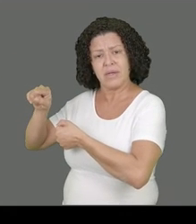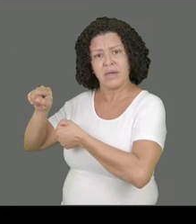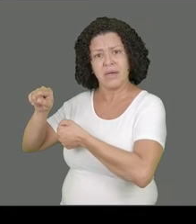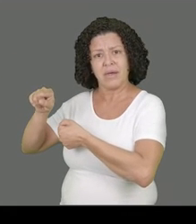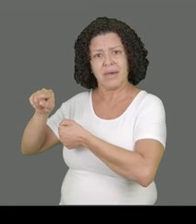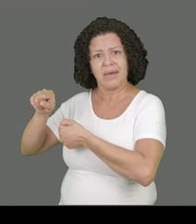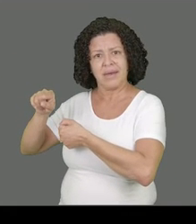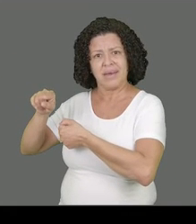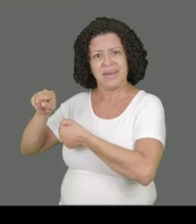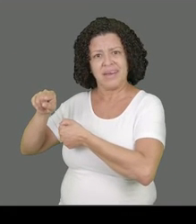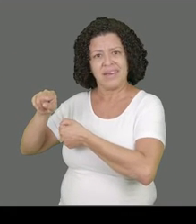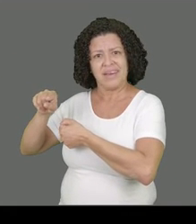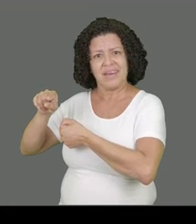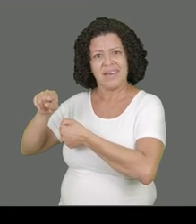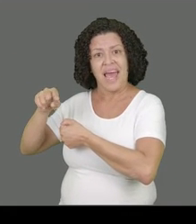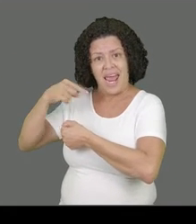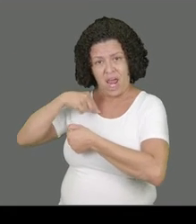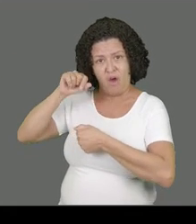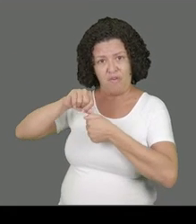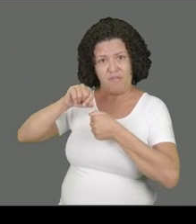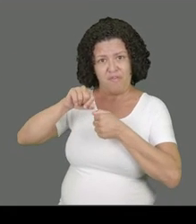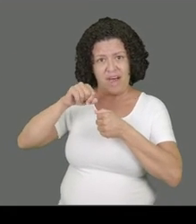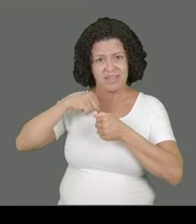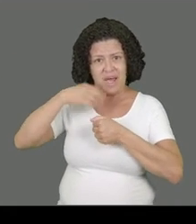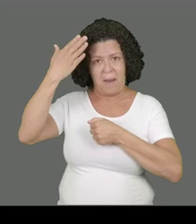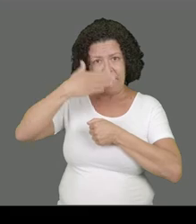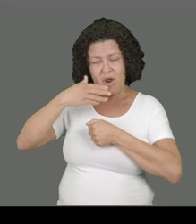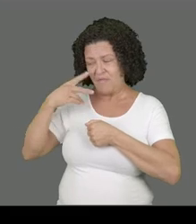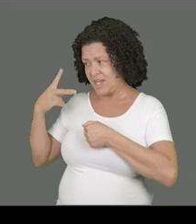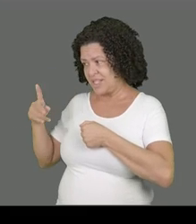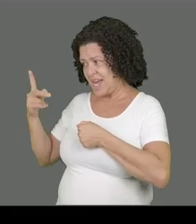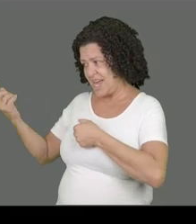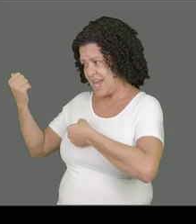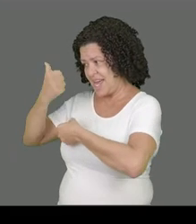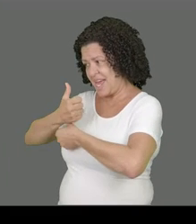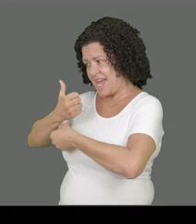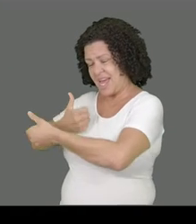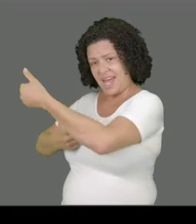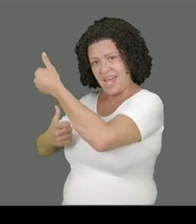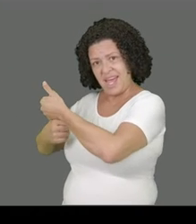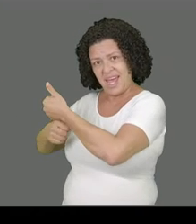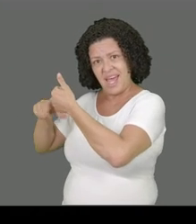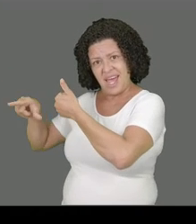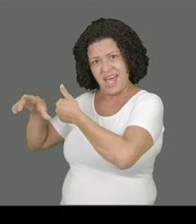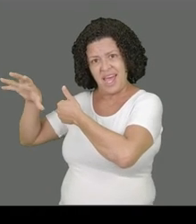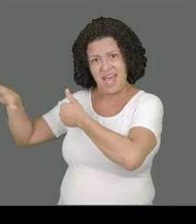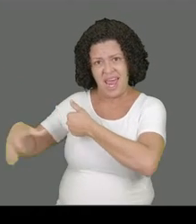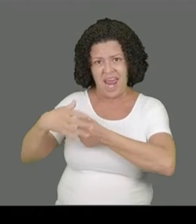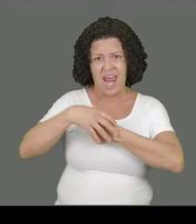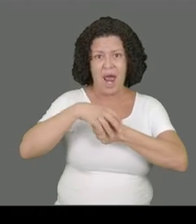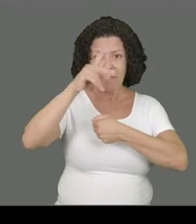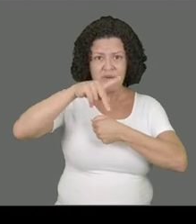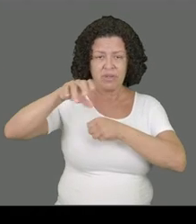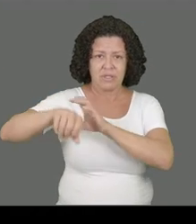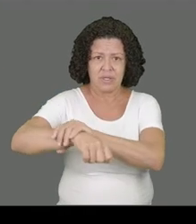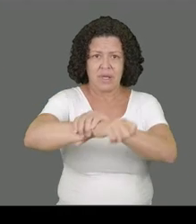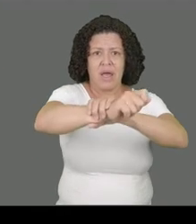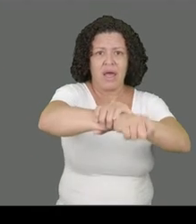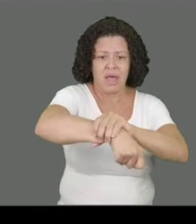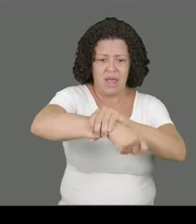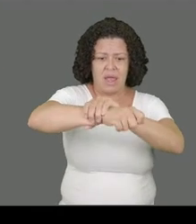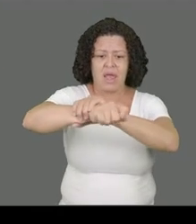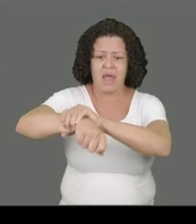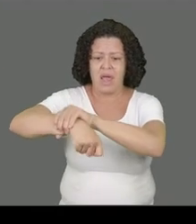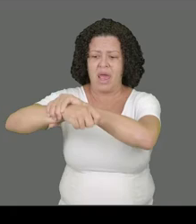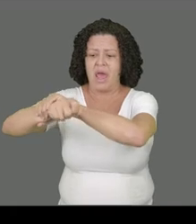cumprir. Ninguém faz as provas pelo aluno. Não há professor que pegue na mão do